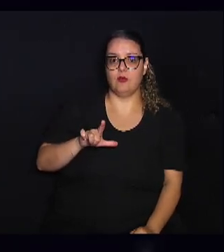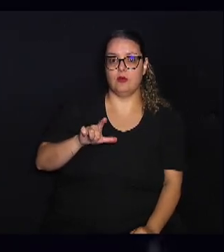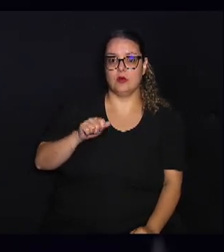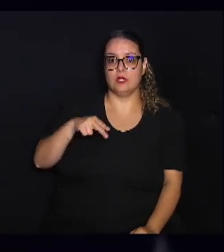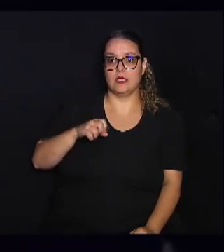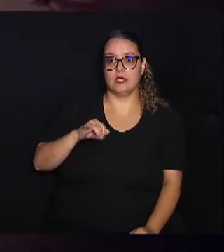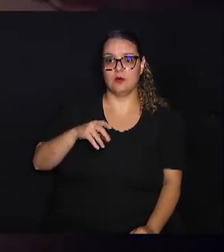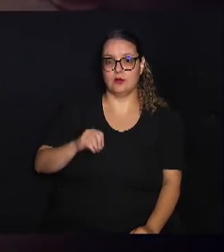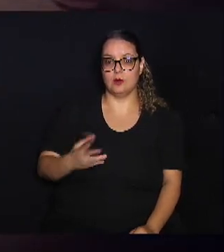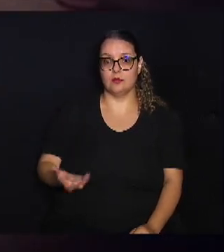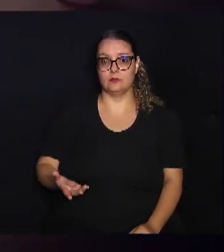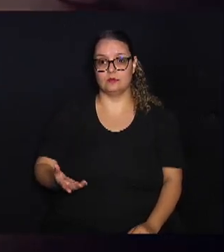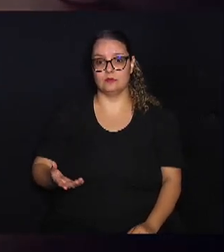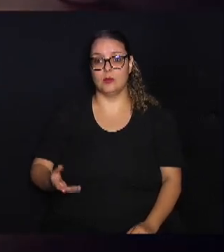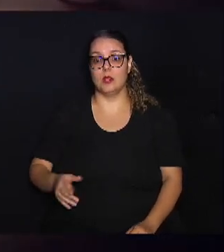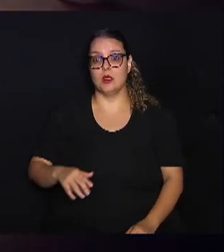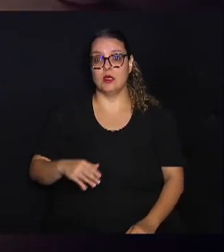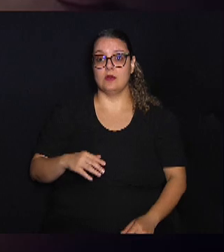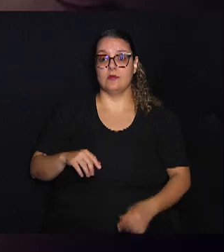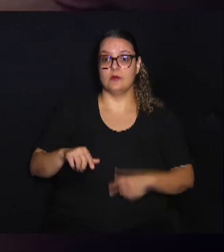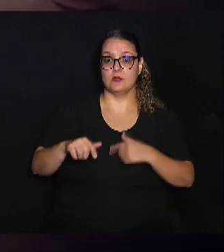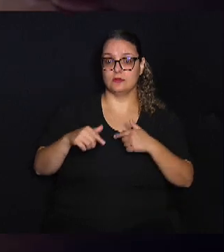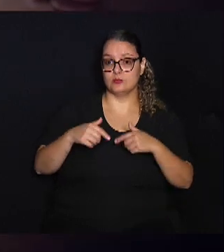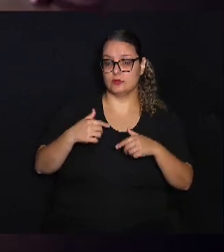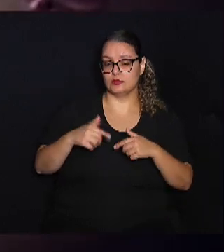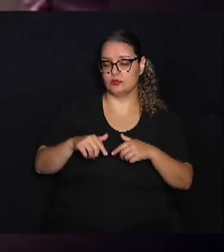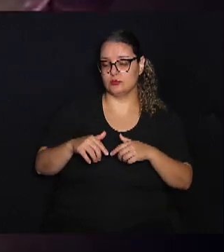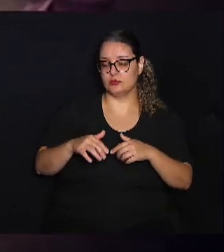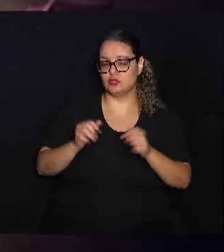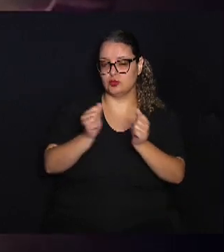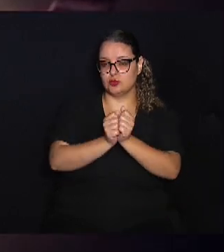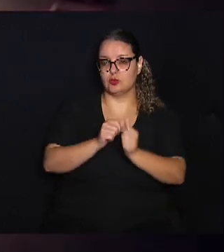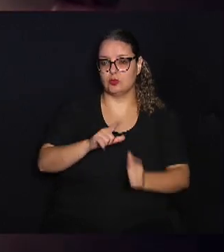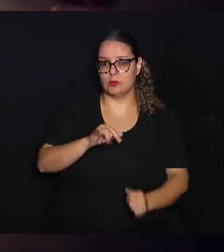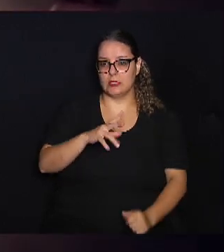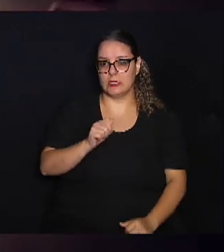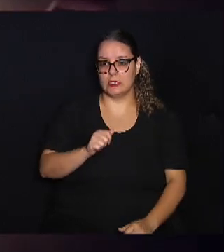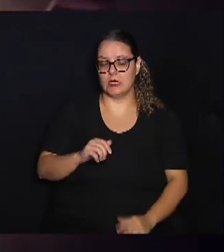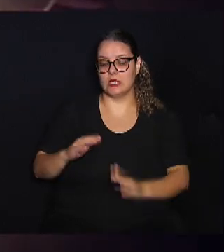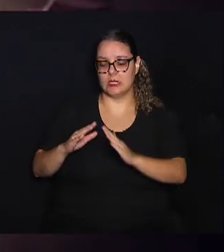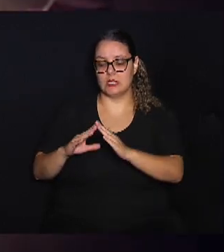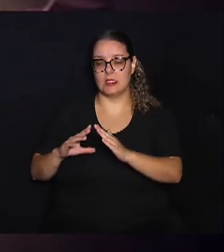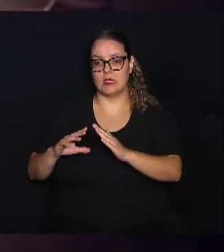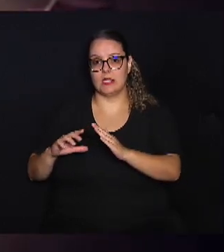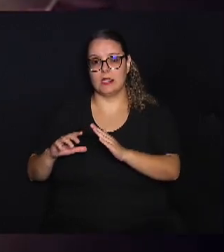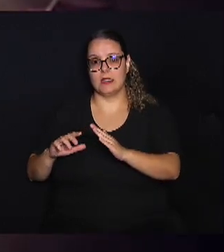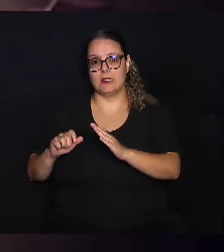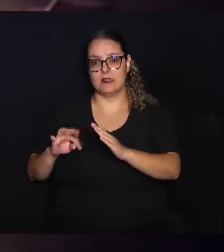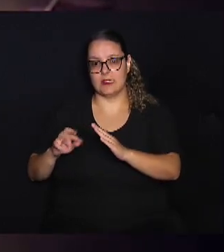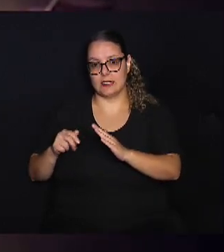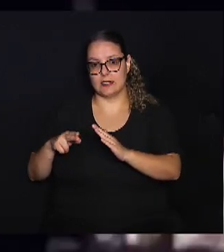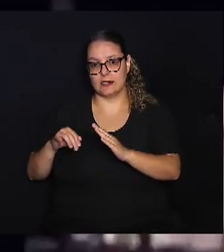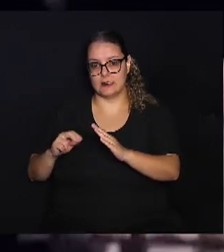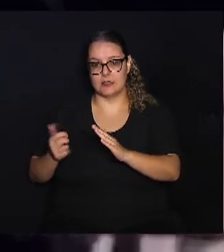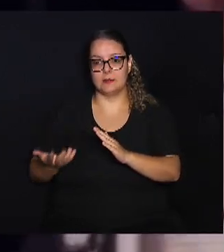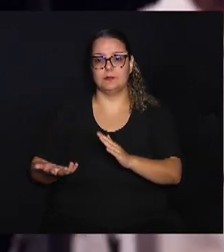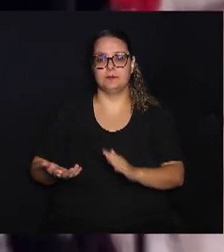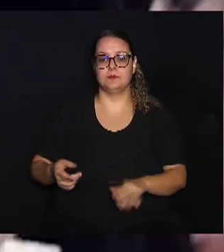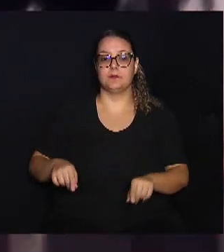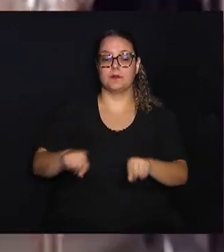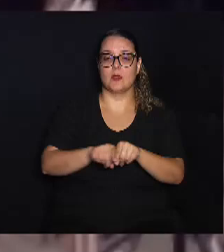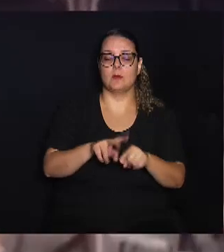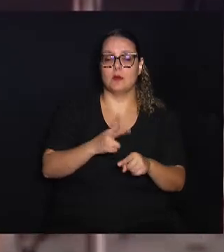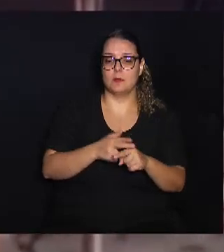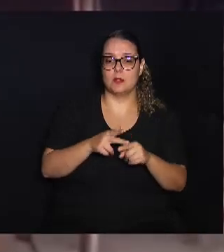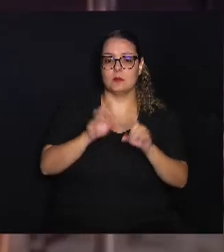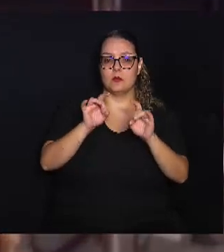Orquestra. E elas vão tocar com a Laila, que é filha do TC aqui da Casa Tainã, aqui em Campinas. A gente também tem uma edição especial